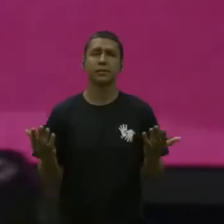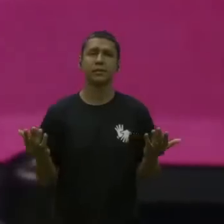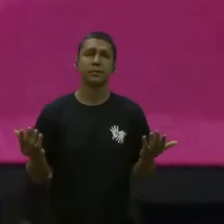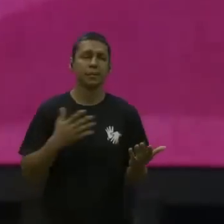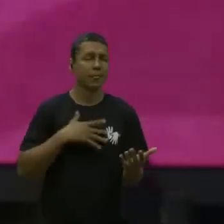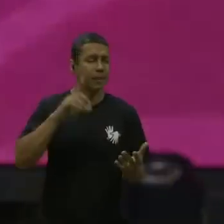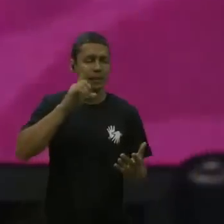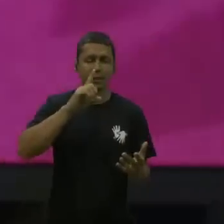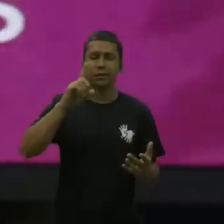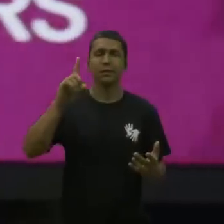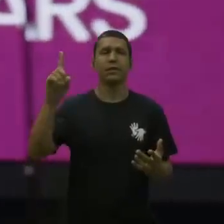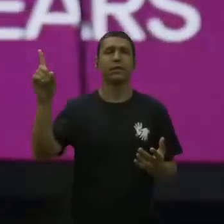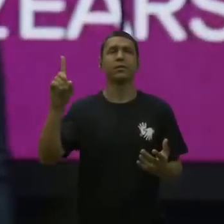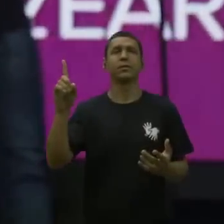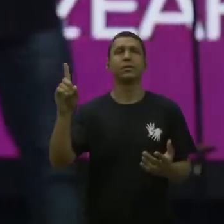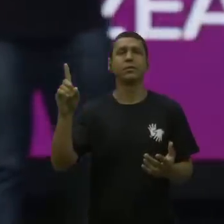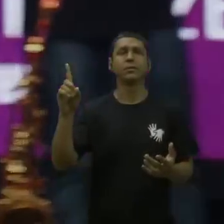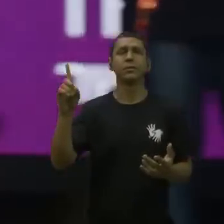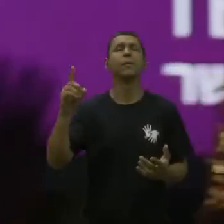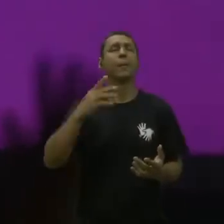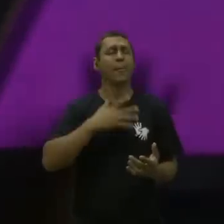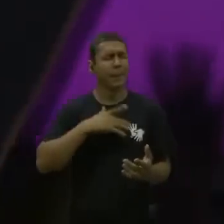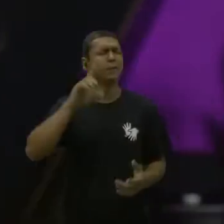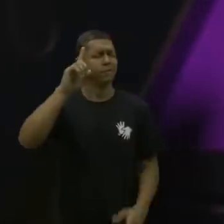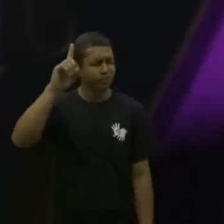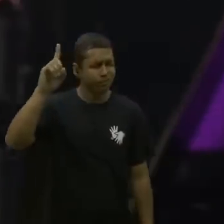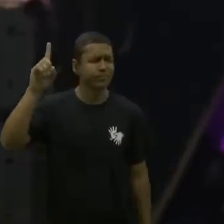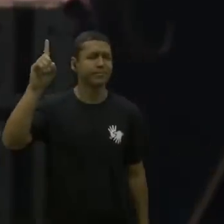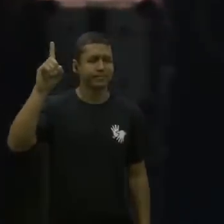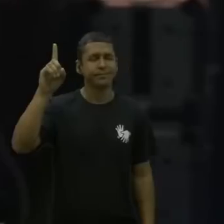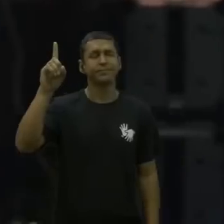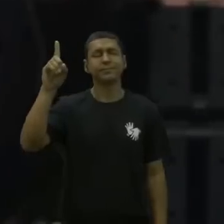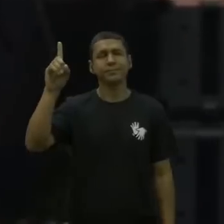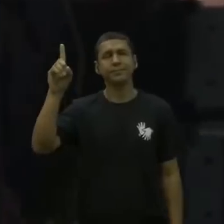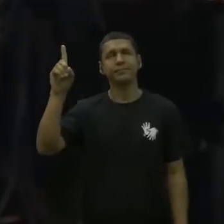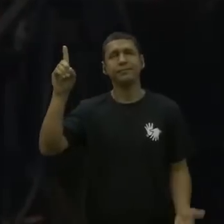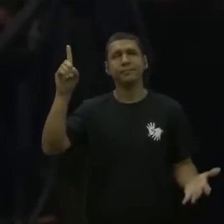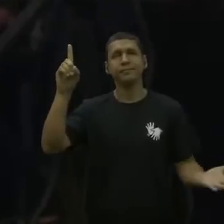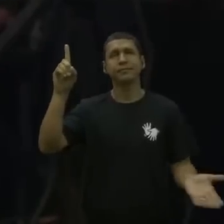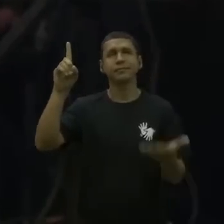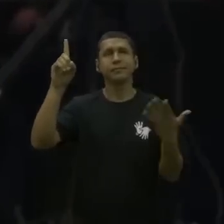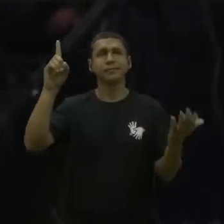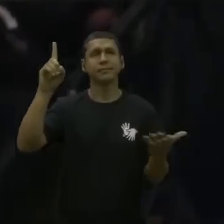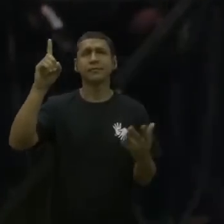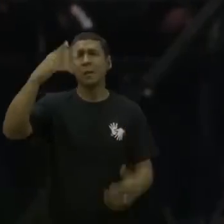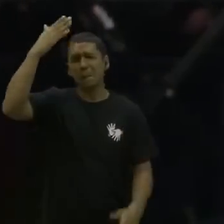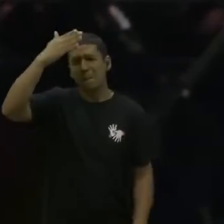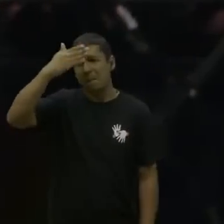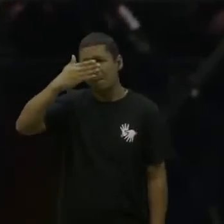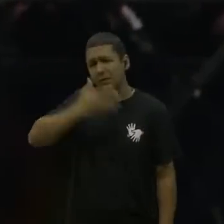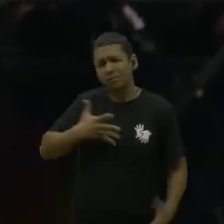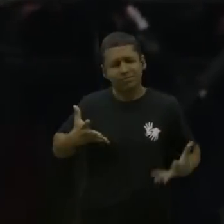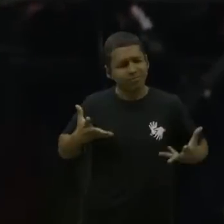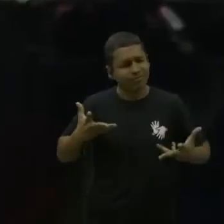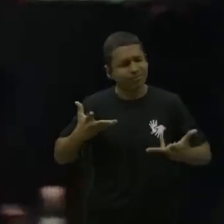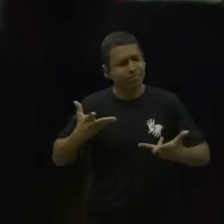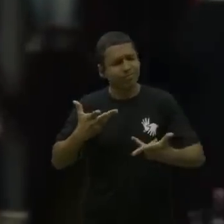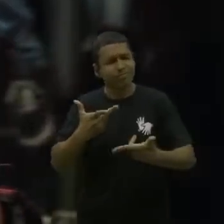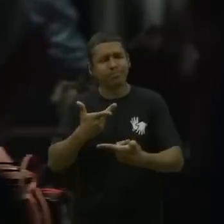Meu Deus do céu. Meu Deus do céu. Oh, presença linda.